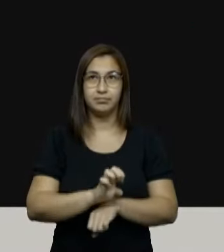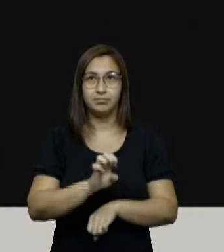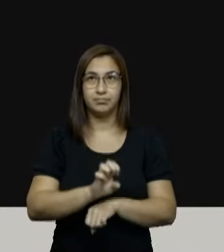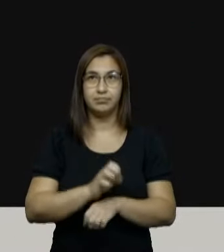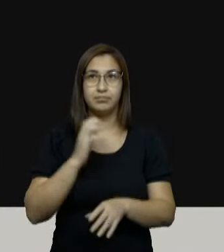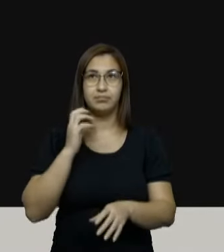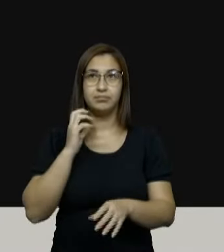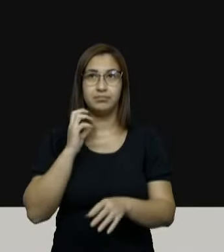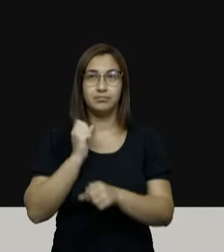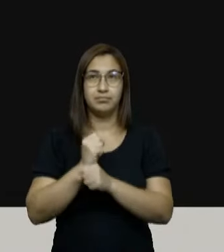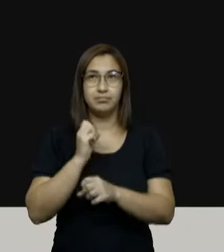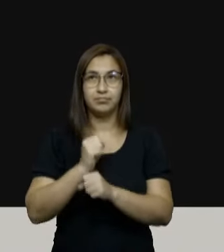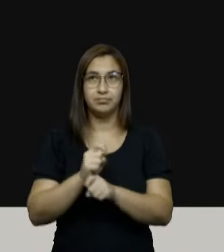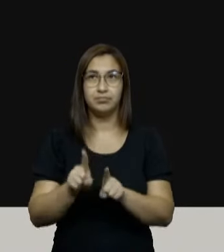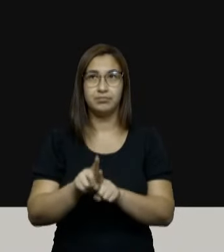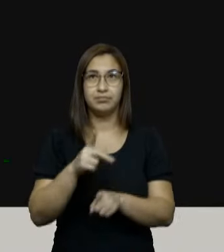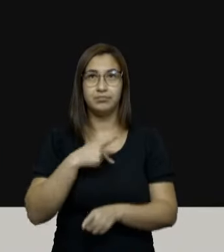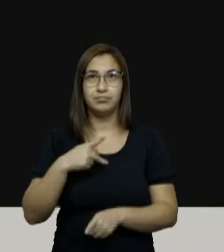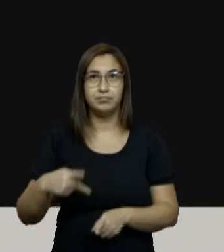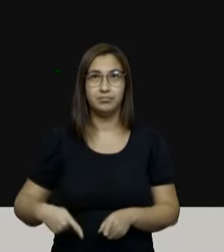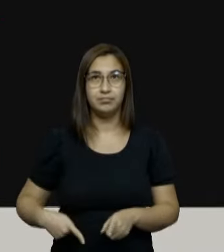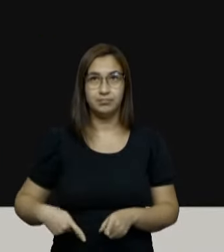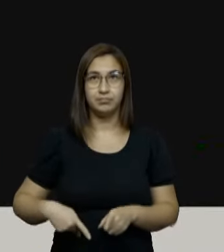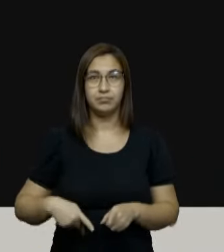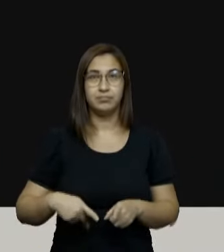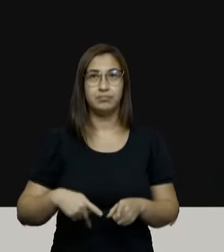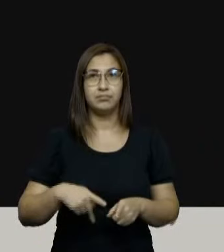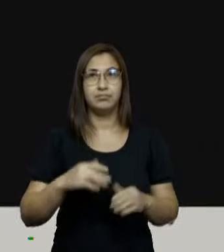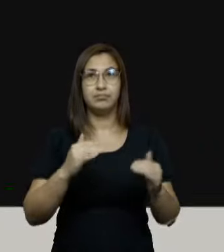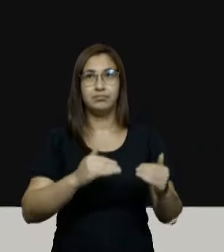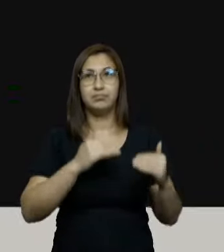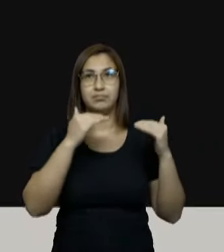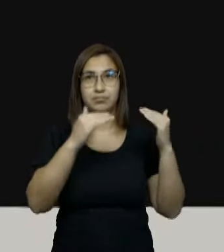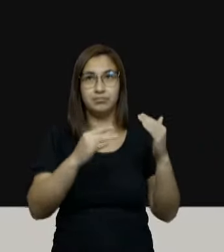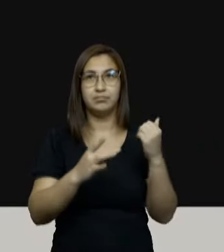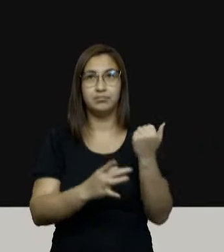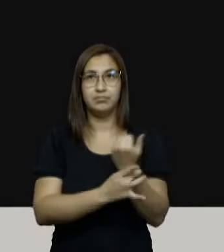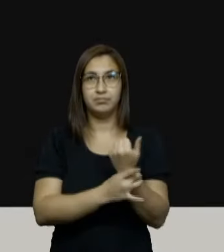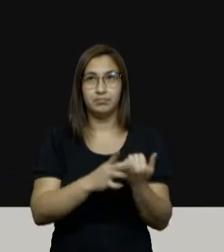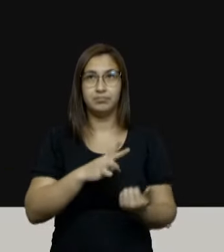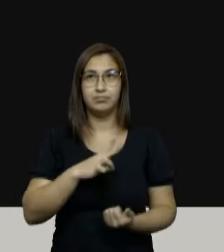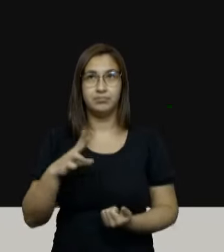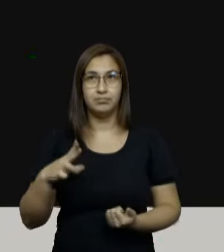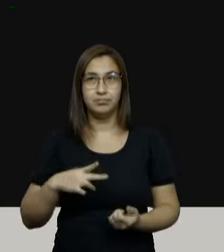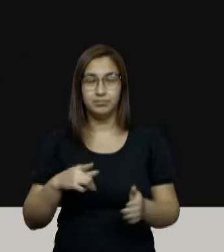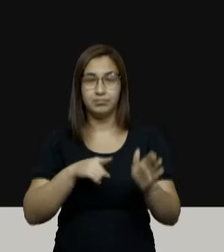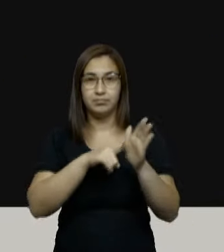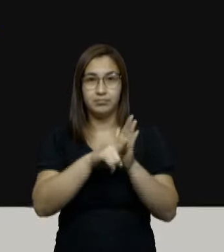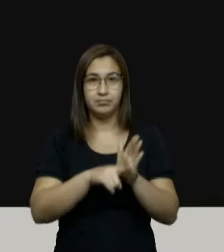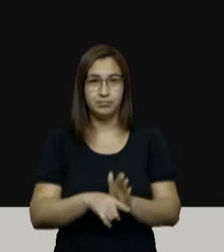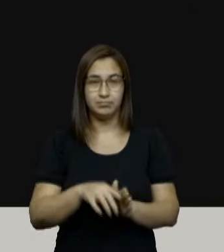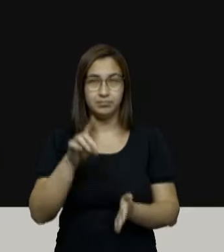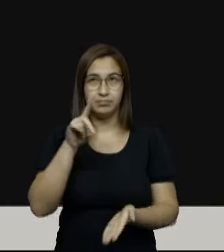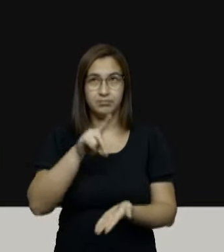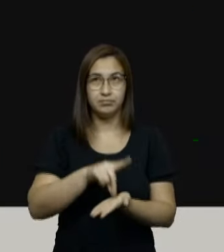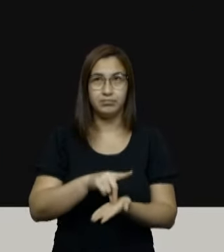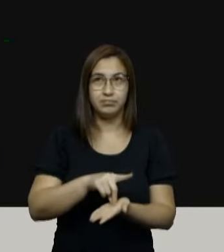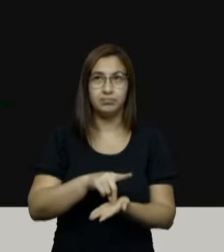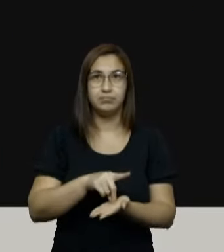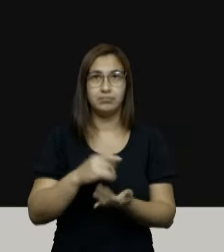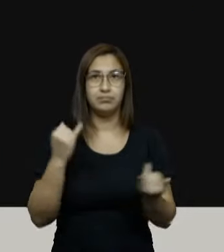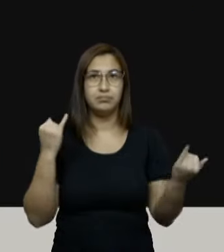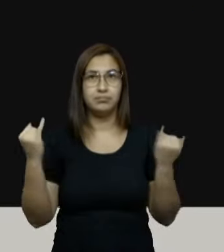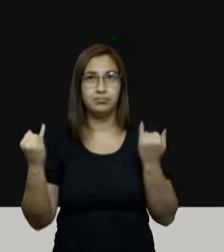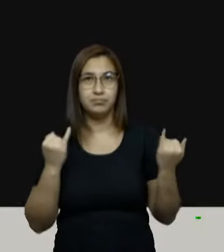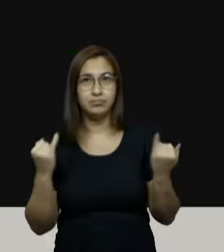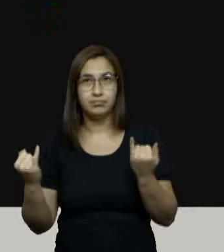Fazenda e ao presidente do Colegiado Superior de Segurança Pública e Perícia Oficial informações acerca